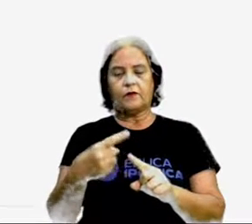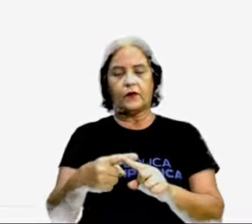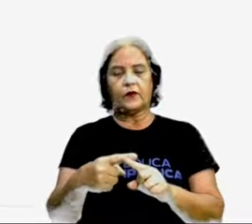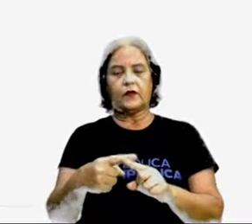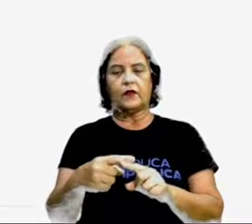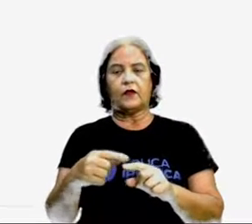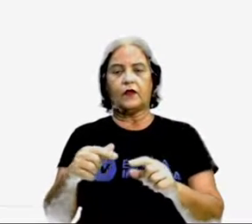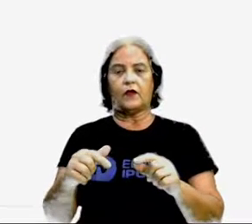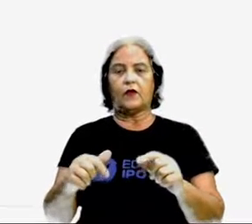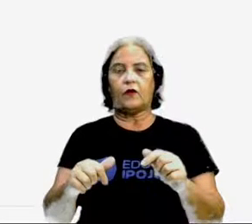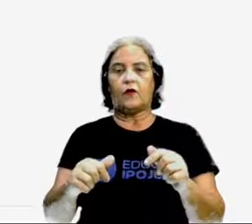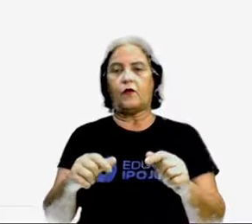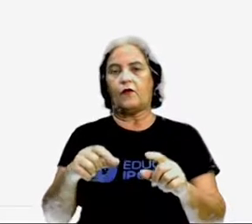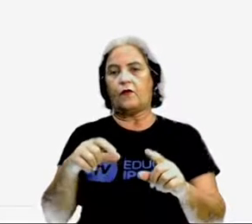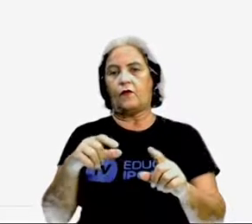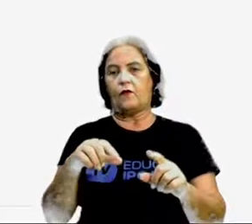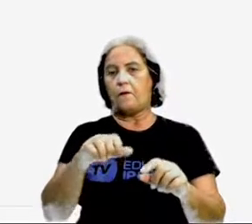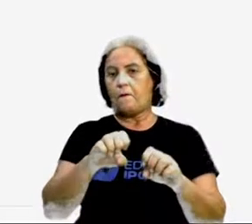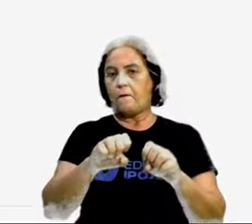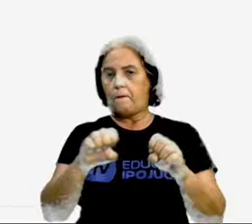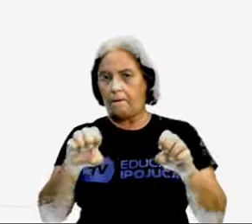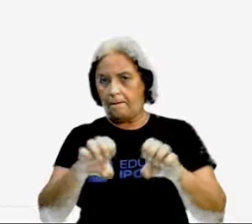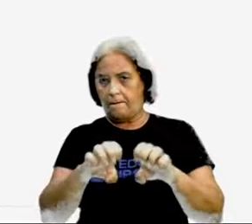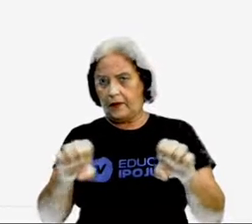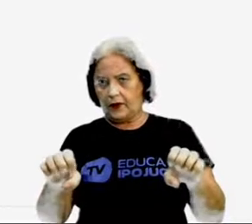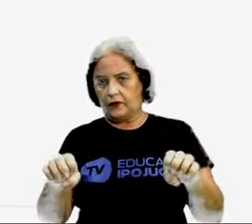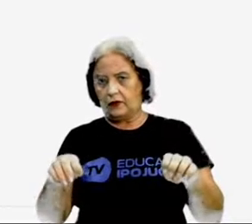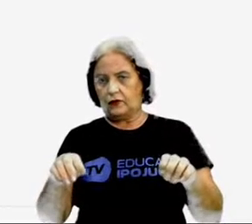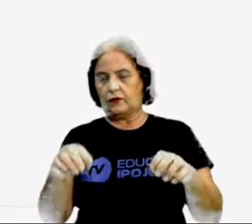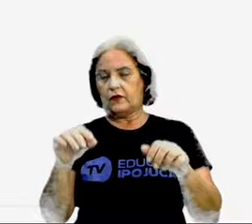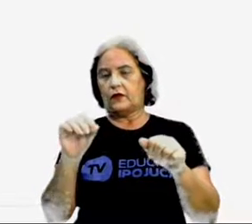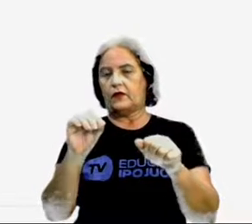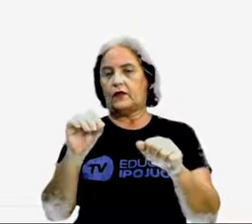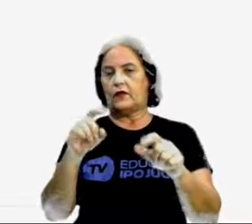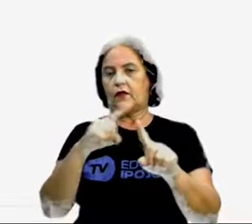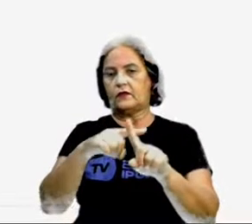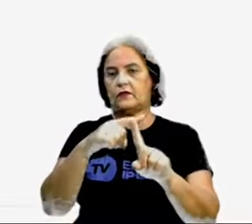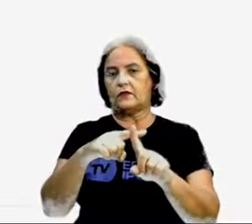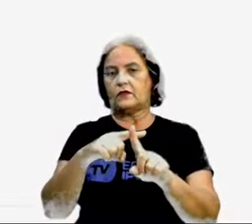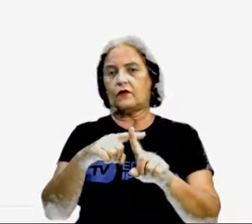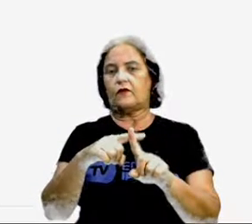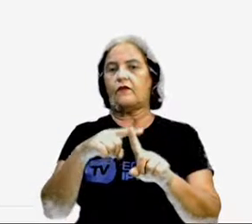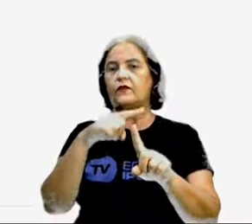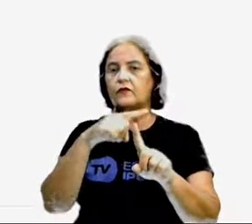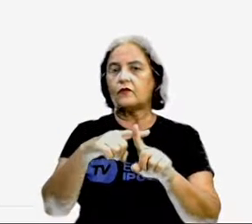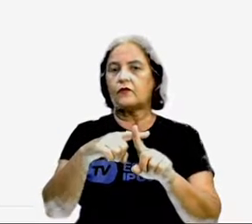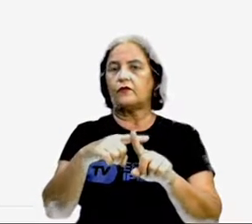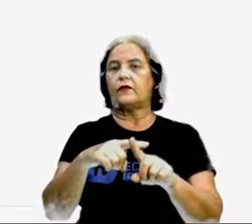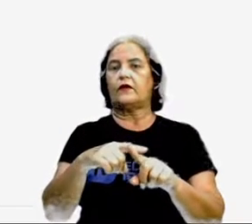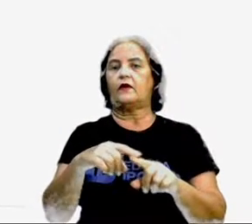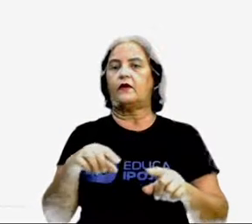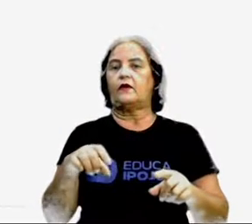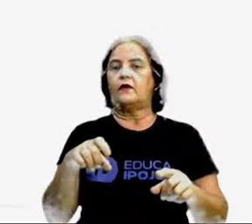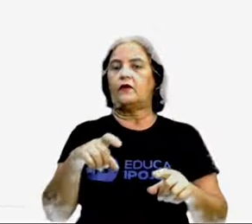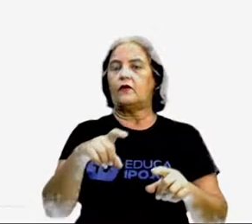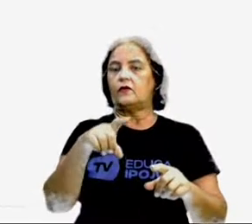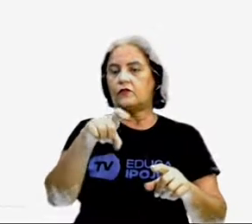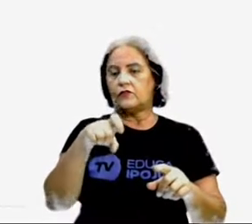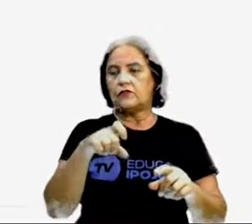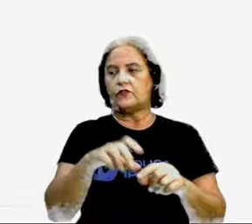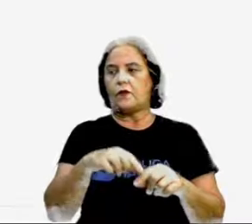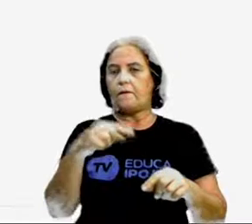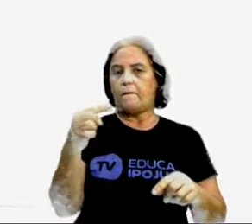da adição. Então, você começa somando os termos de x. Menos 2x mais